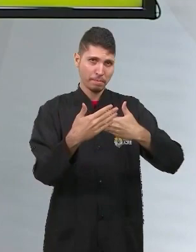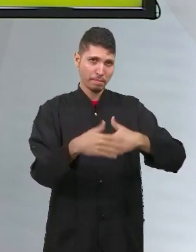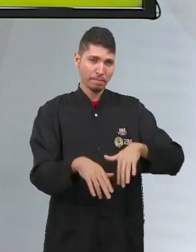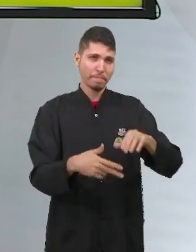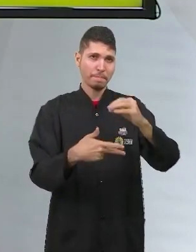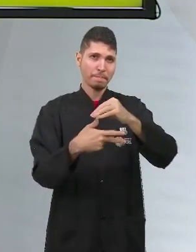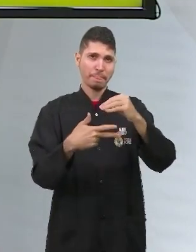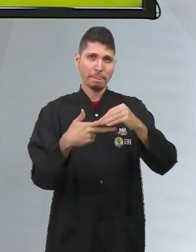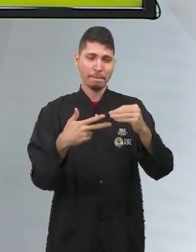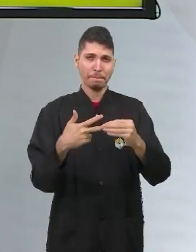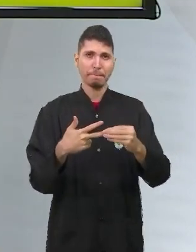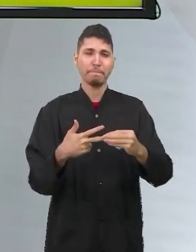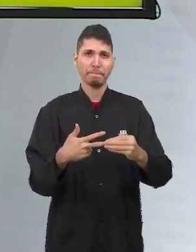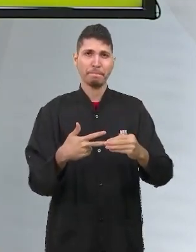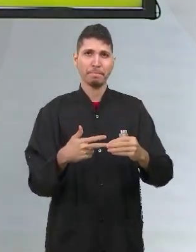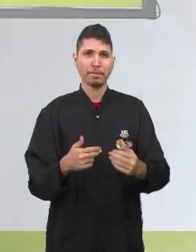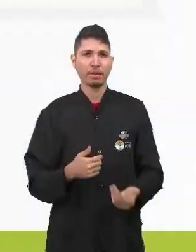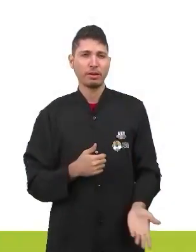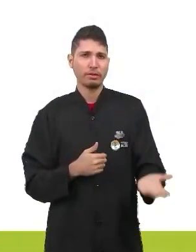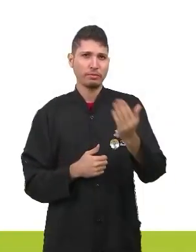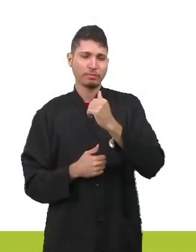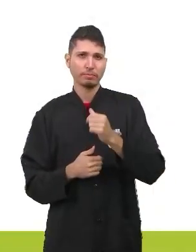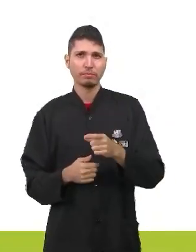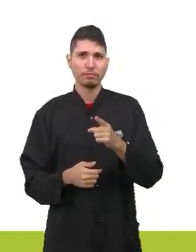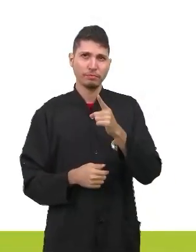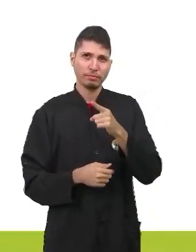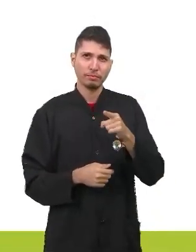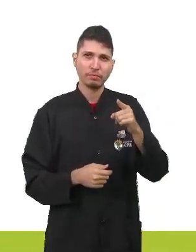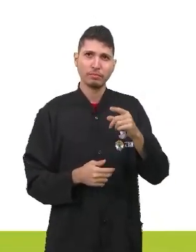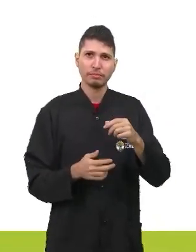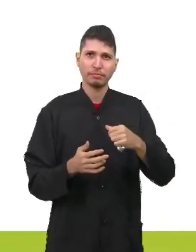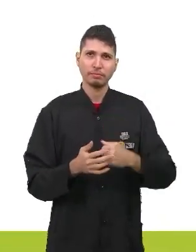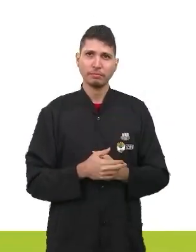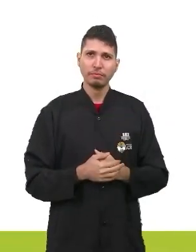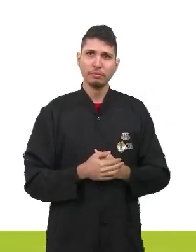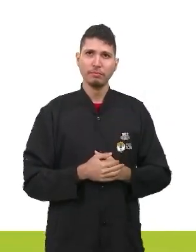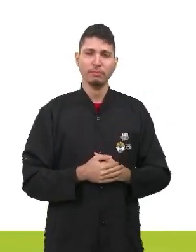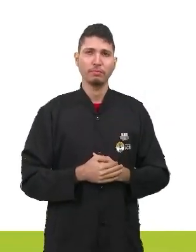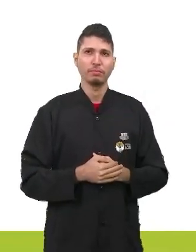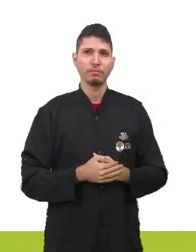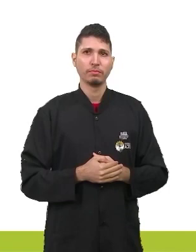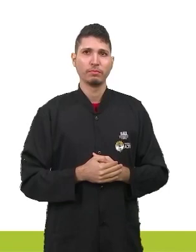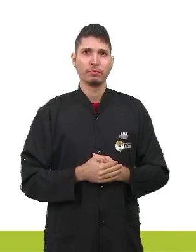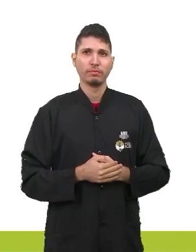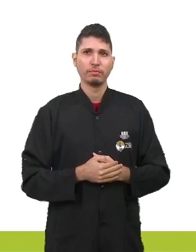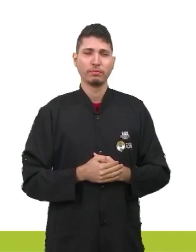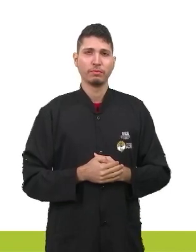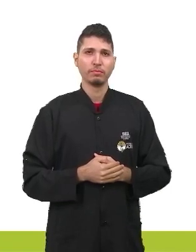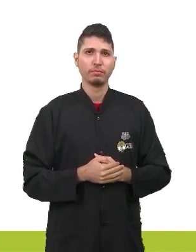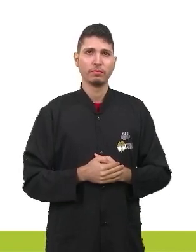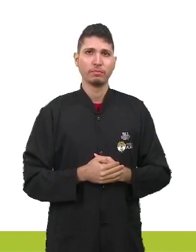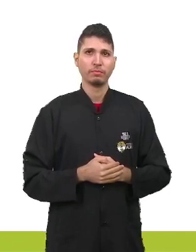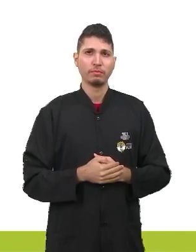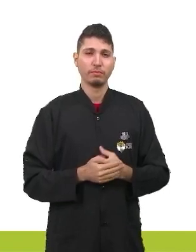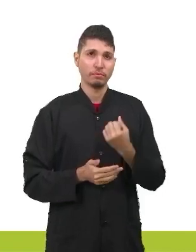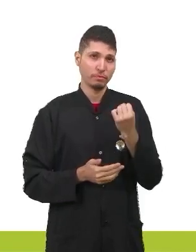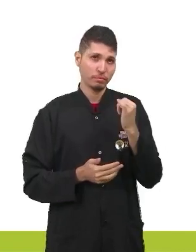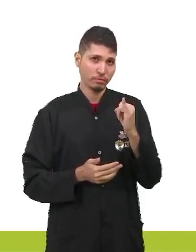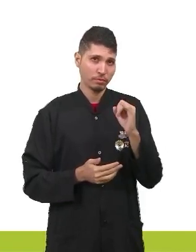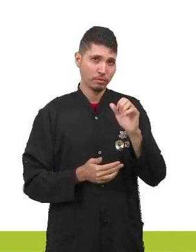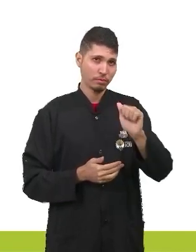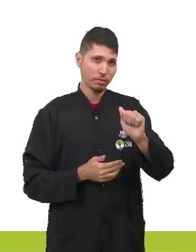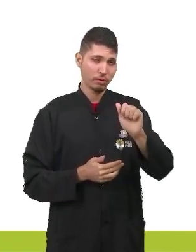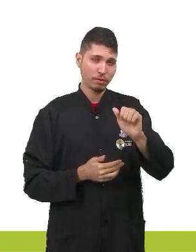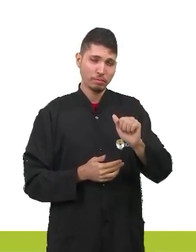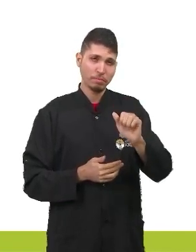bom? Vamos à demonstração da concavidade. Quando a concavidade aqui, ó, como eu falei agora há pouco, quando A for maior